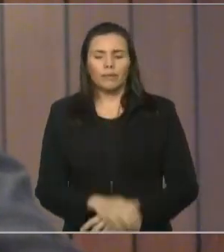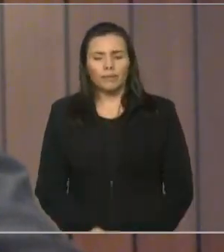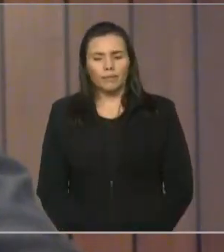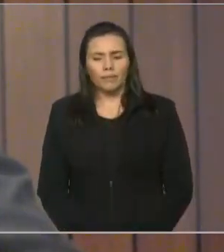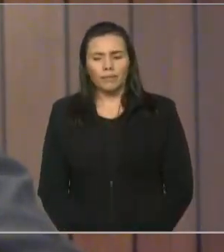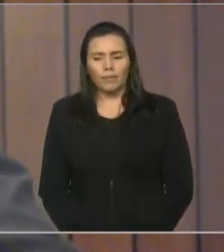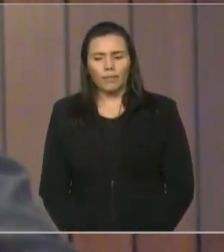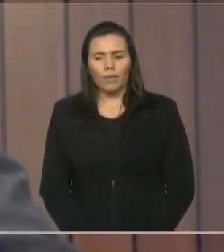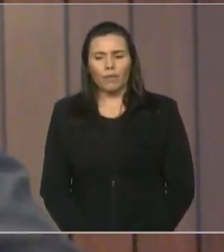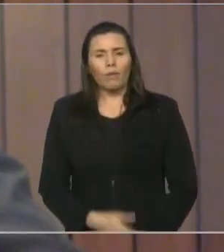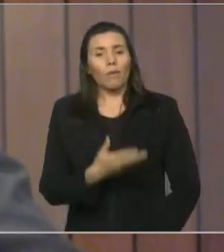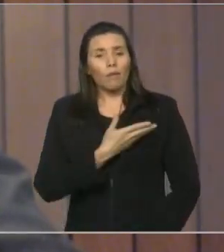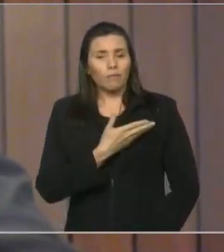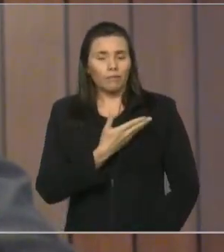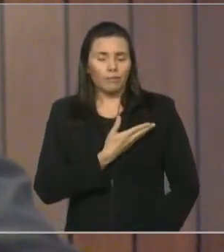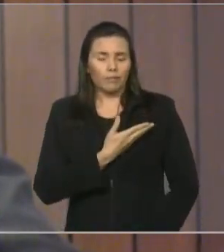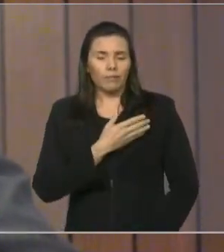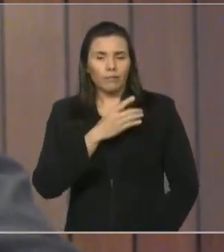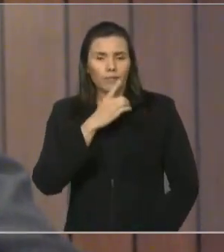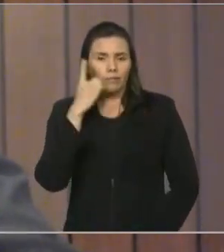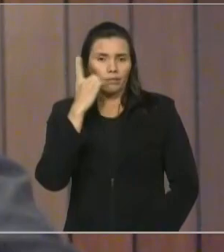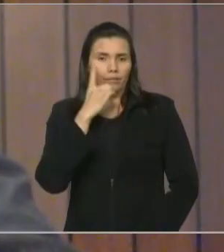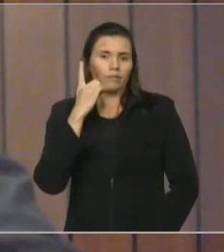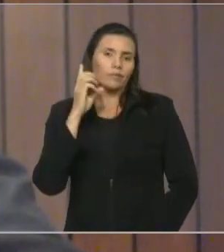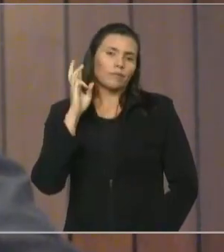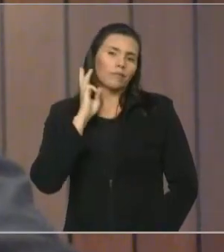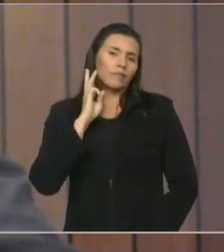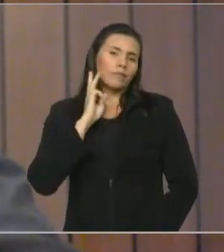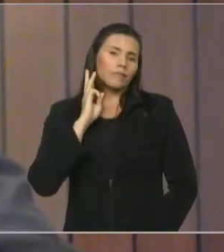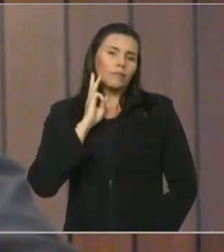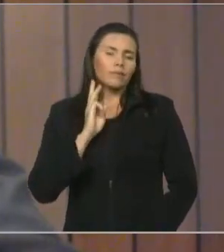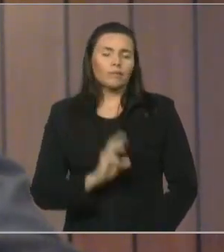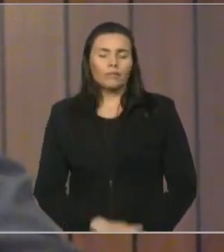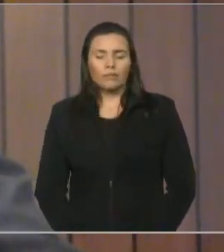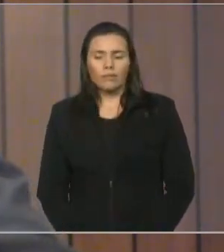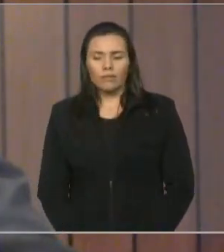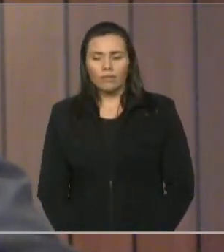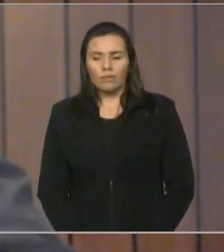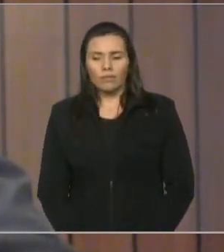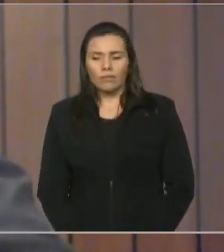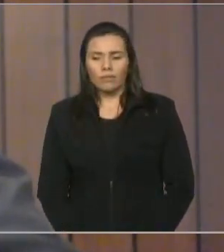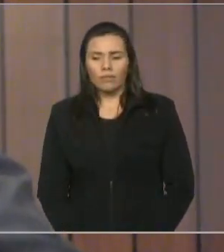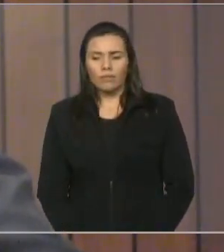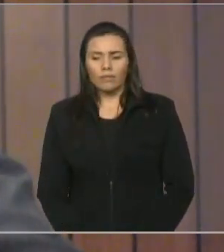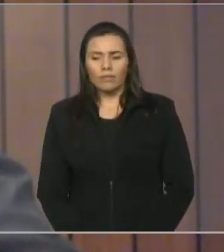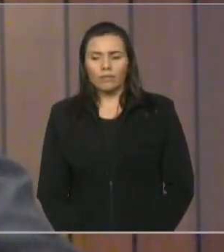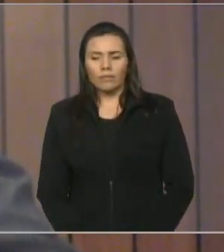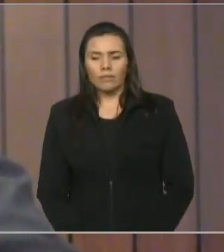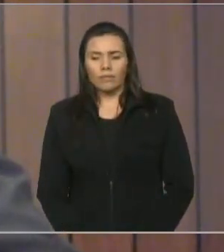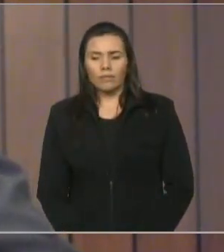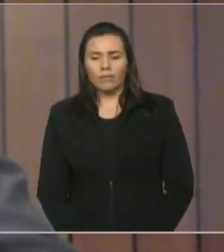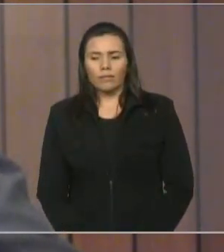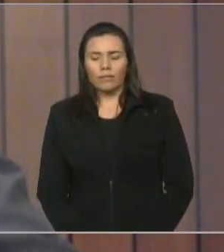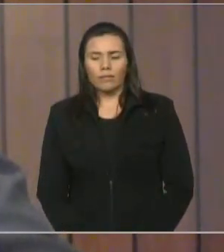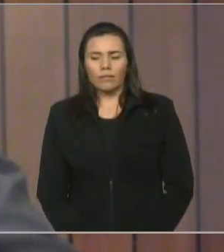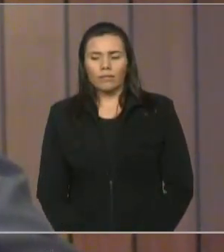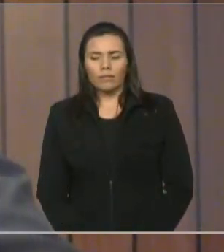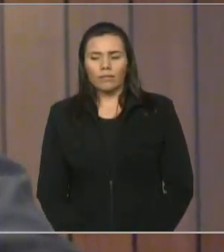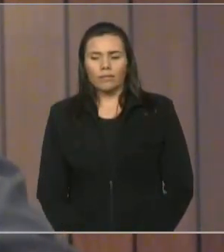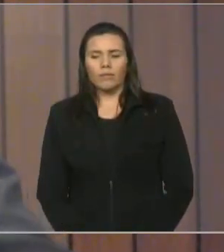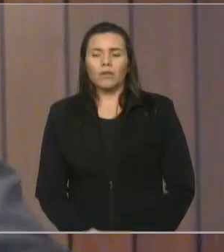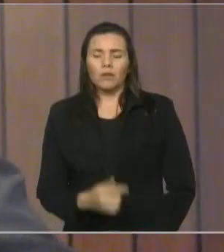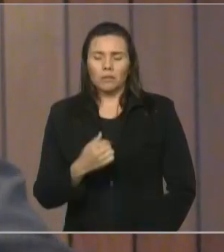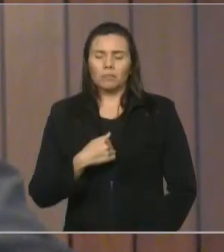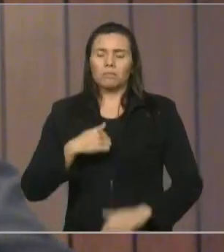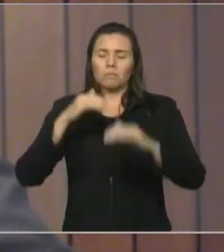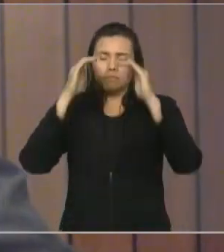colega deputado Wellington. Deputado Wellington, desfruta do meu